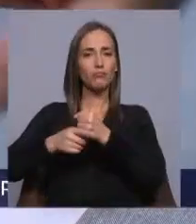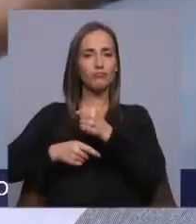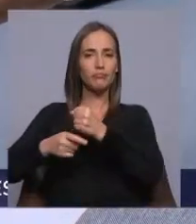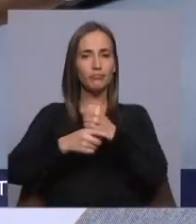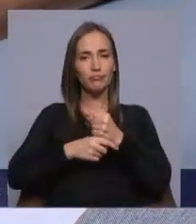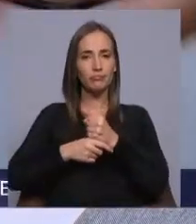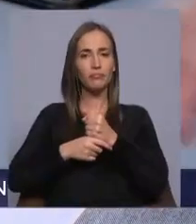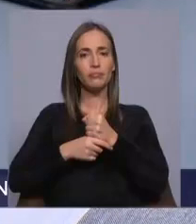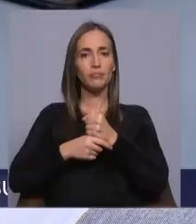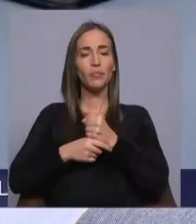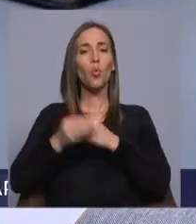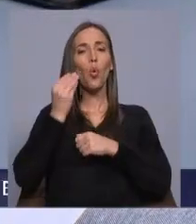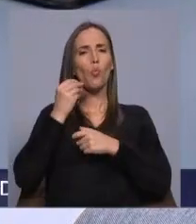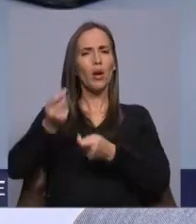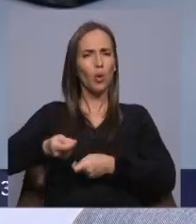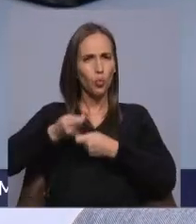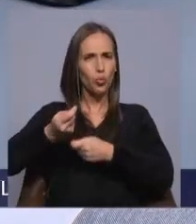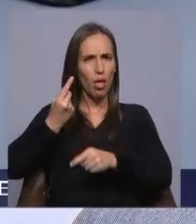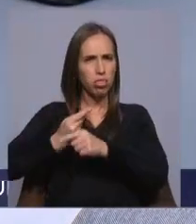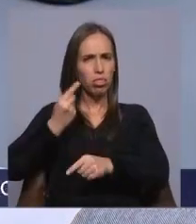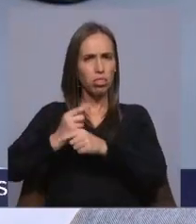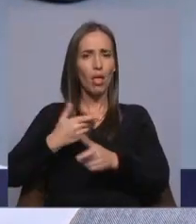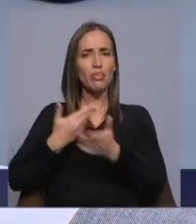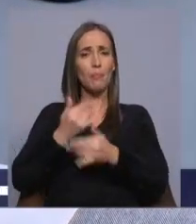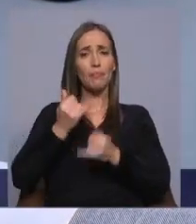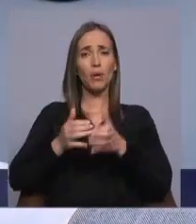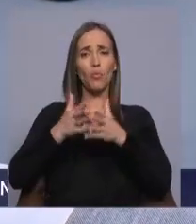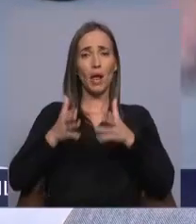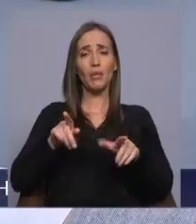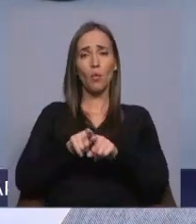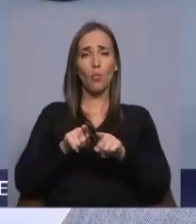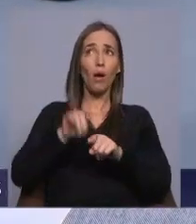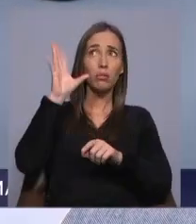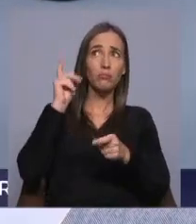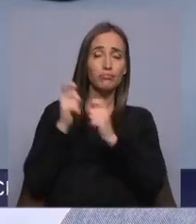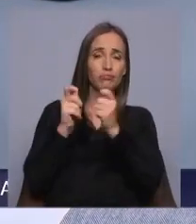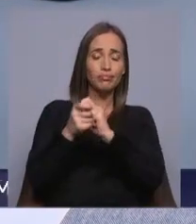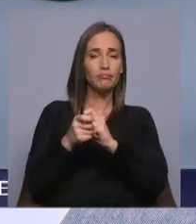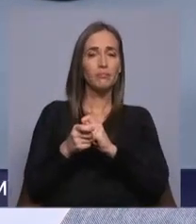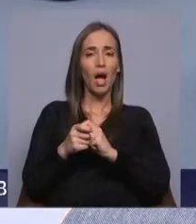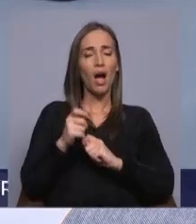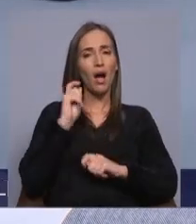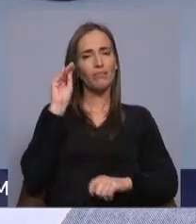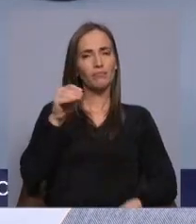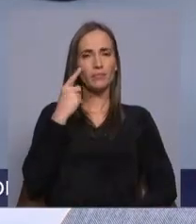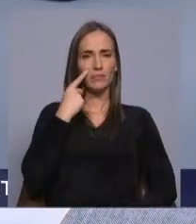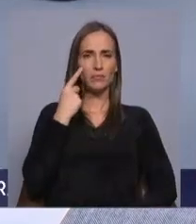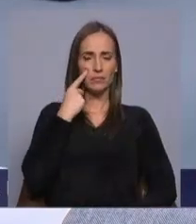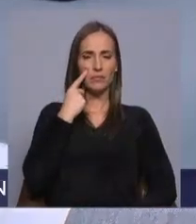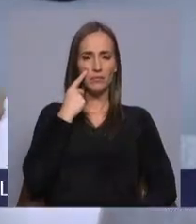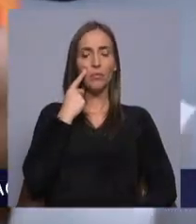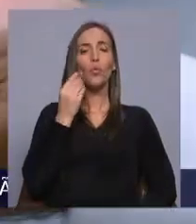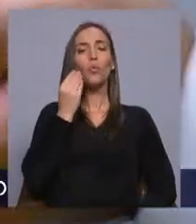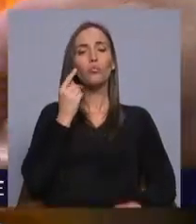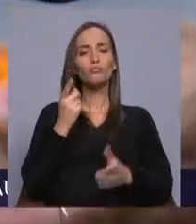Vogais Editora, como a agricultura intensiva é uma ameaça tão grande quanto as alterações climáticas. É um grito de aviso sobre como é necessário alterar